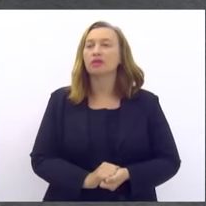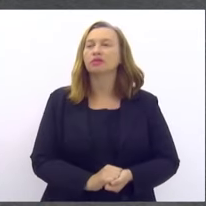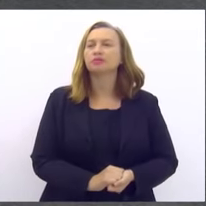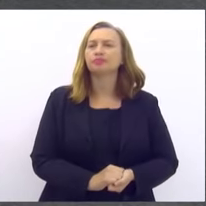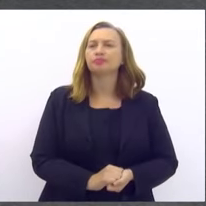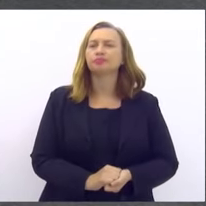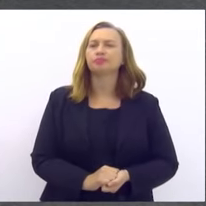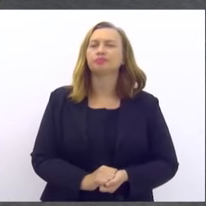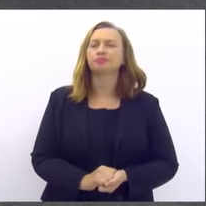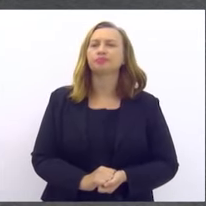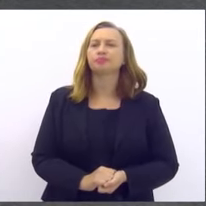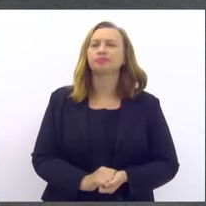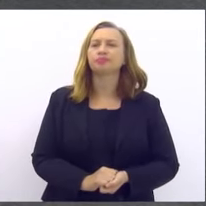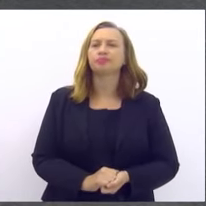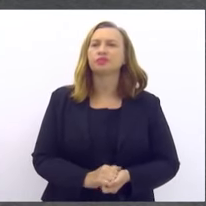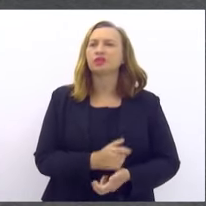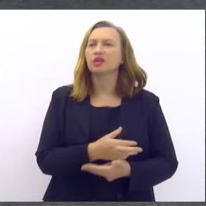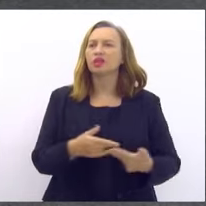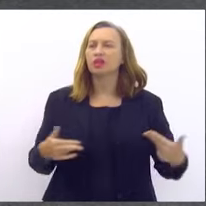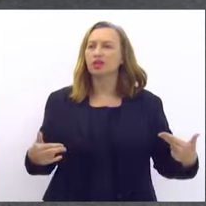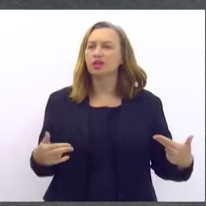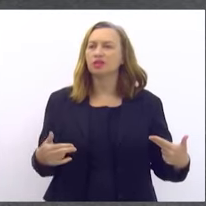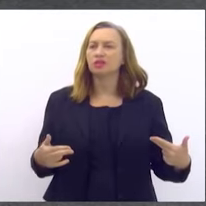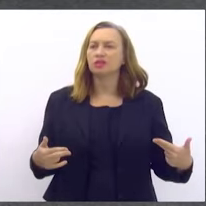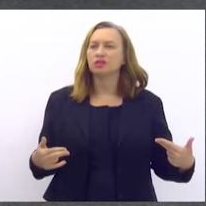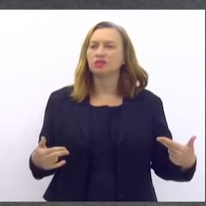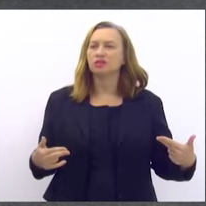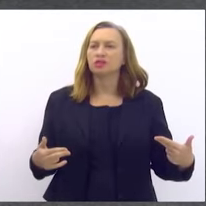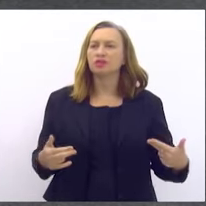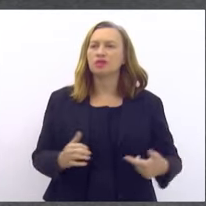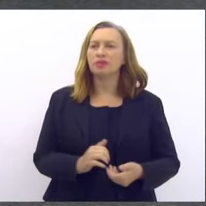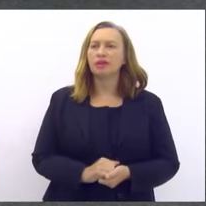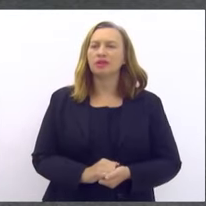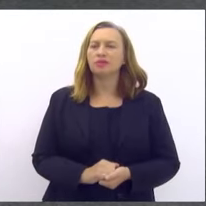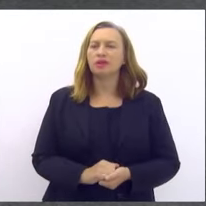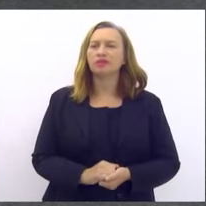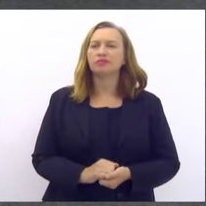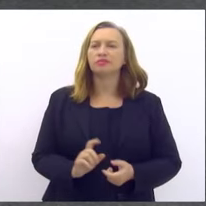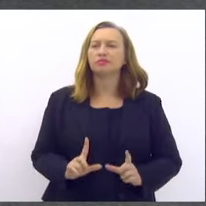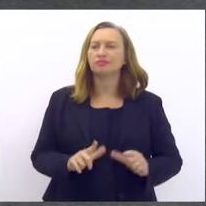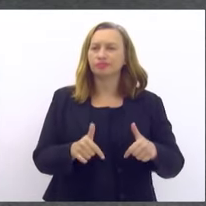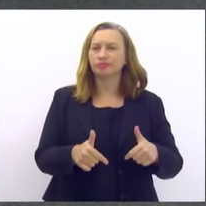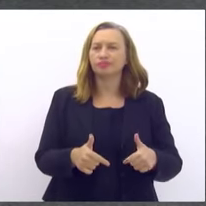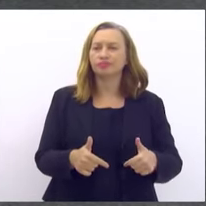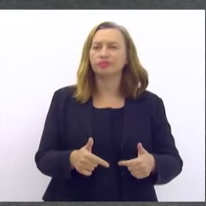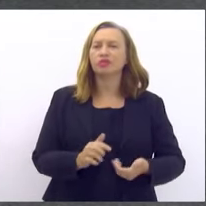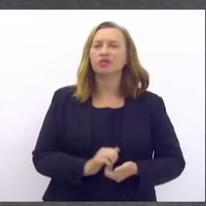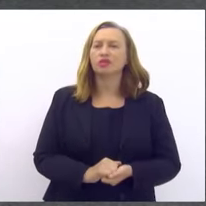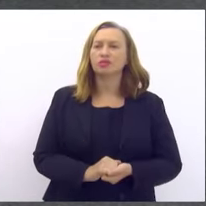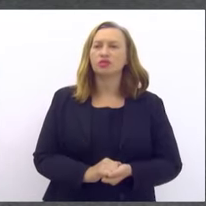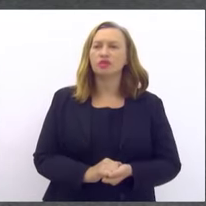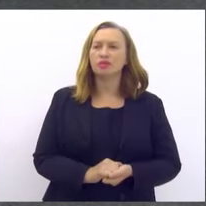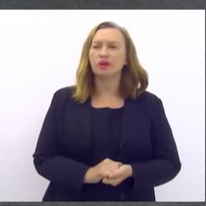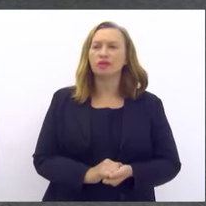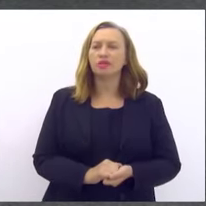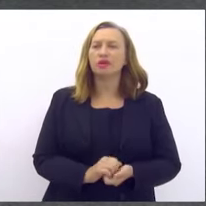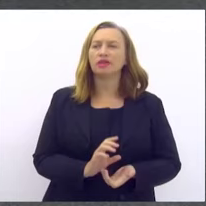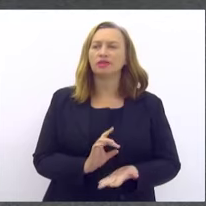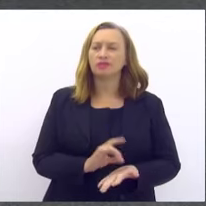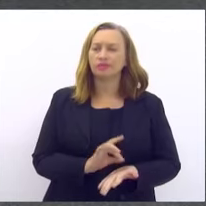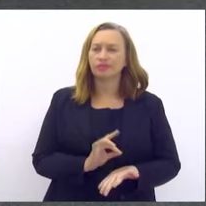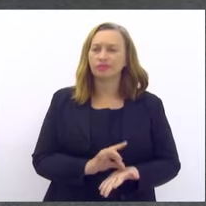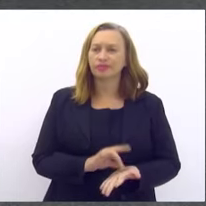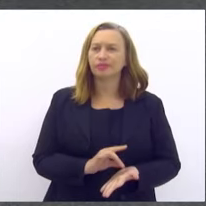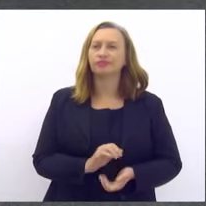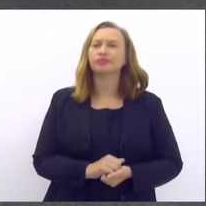Ah que muitos dos efeitos dessa necessária reforma tributária E é verdade que é necessária